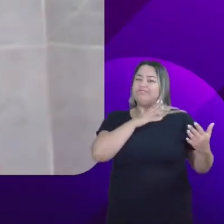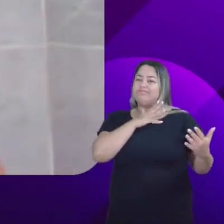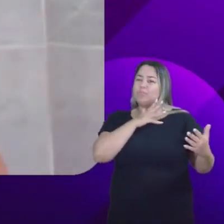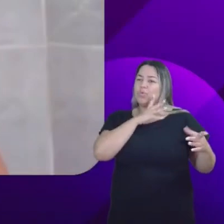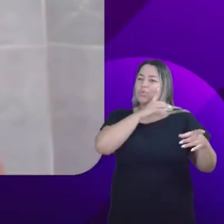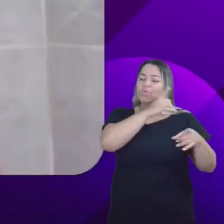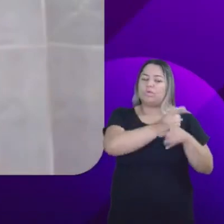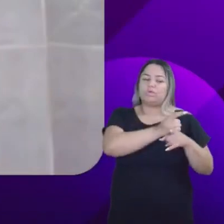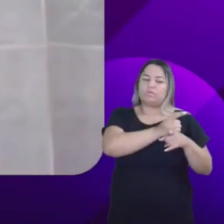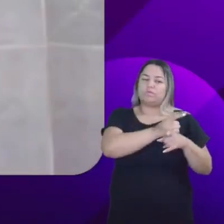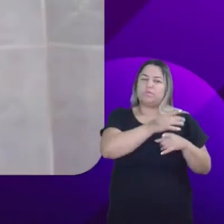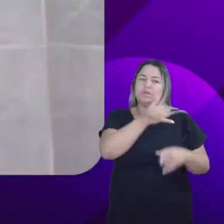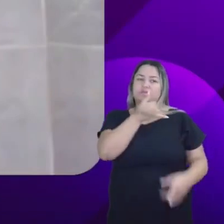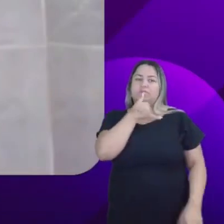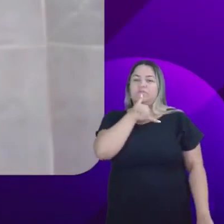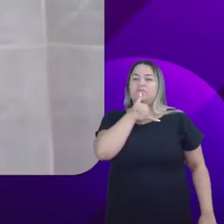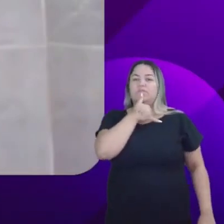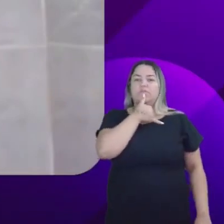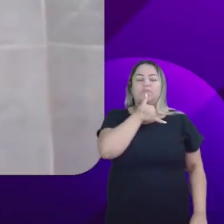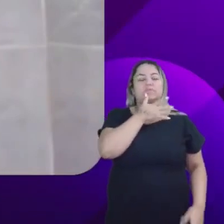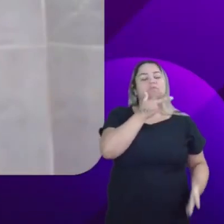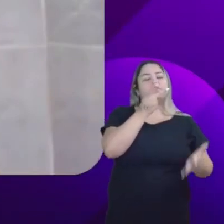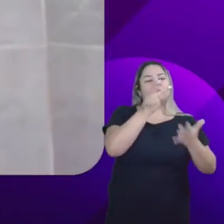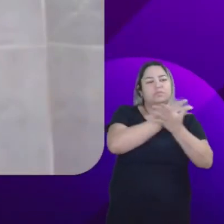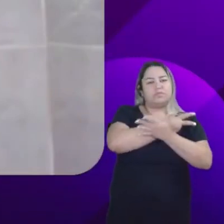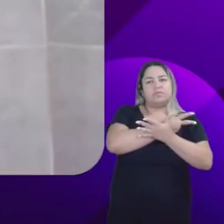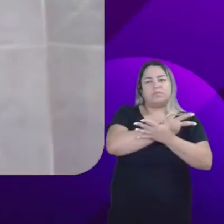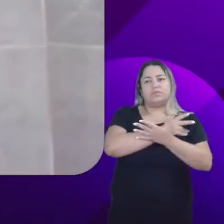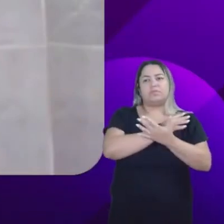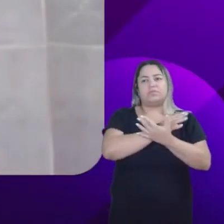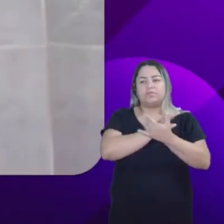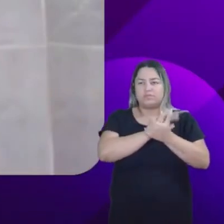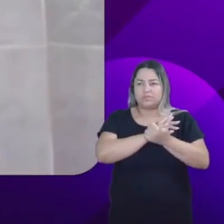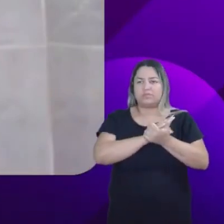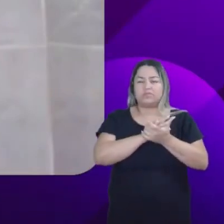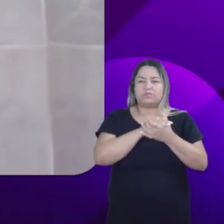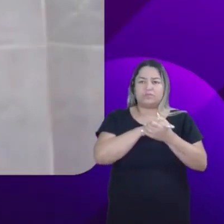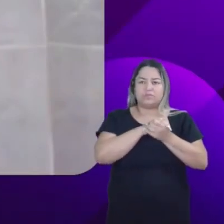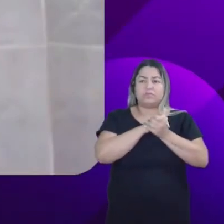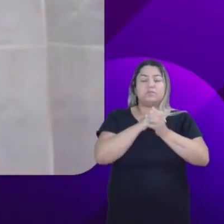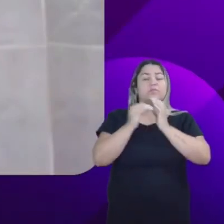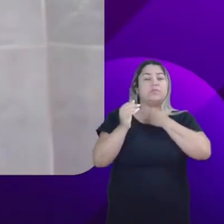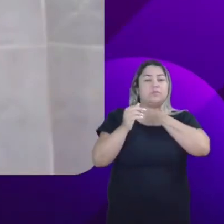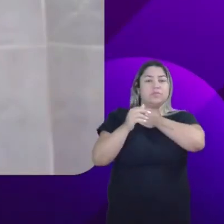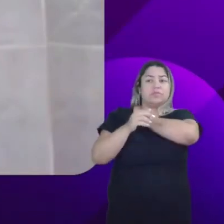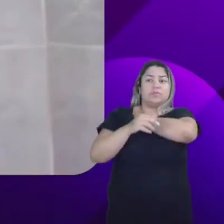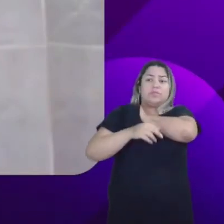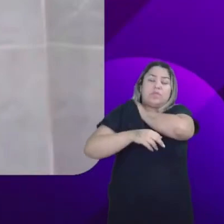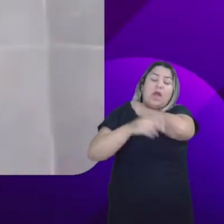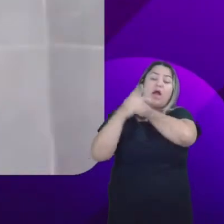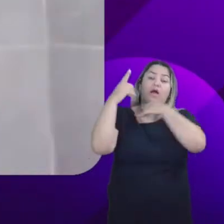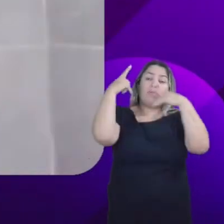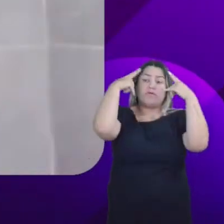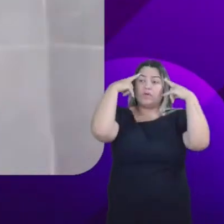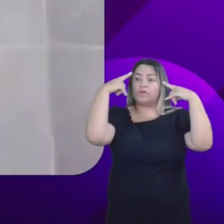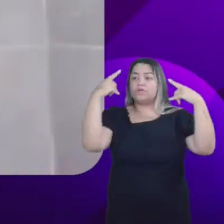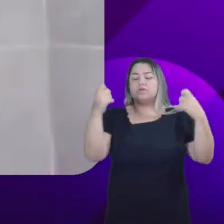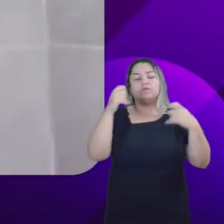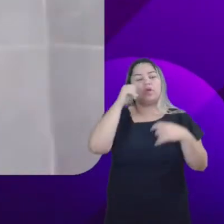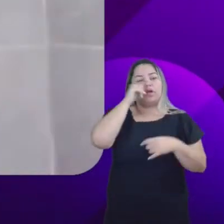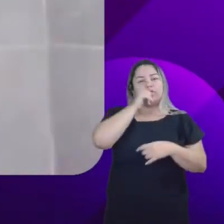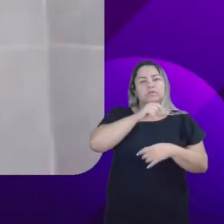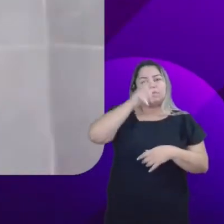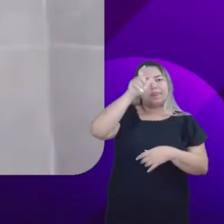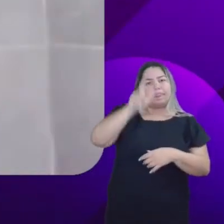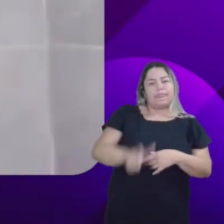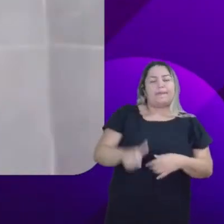situações lamentáveis que chegam a ser revoltantes, que é o enfrentamento à violência contra nós mulheres.